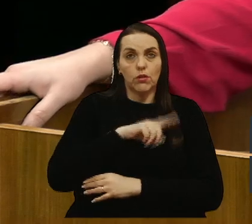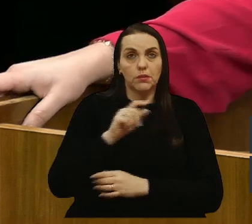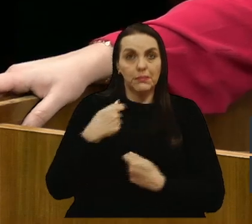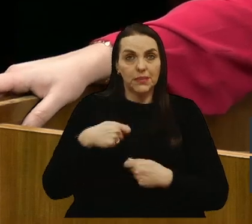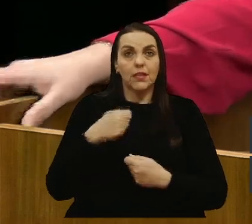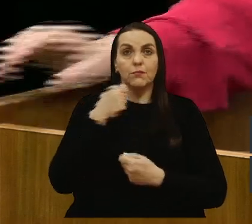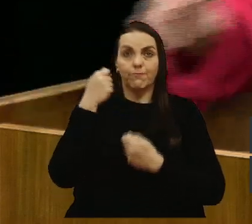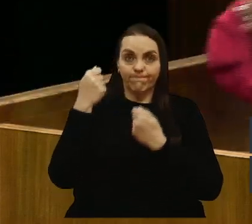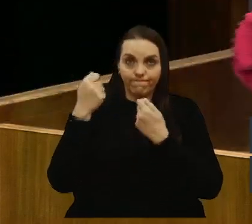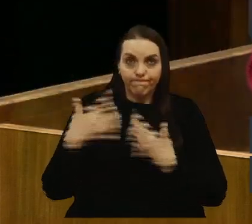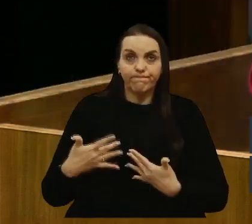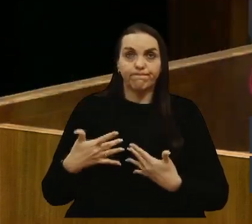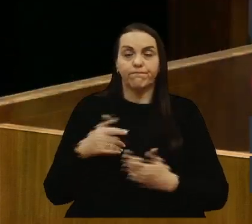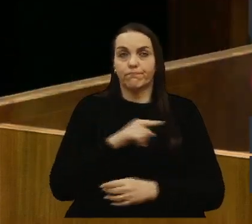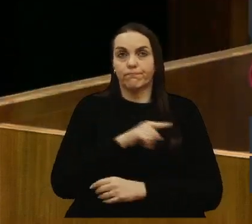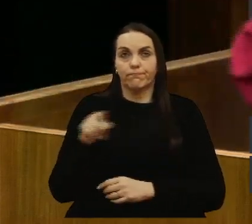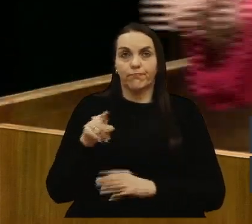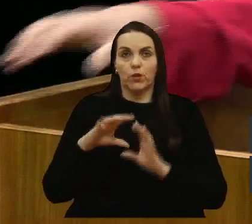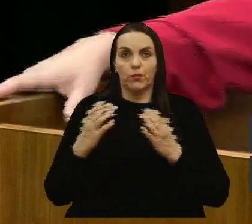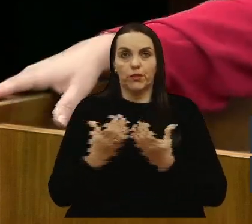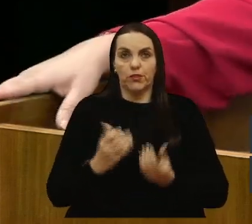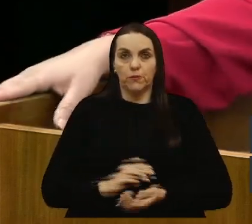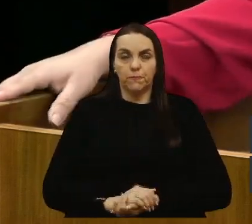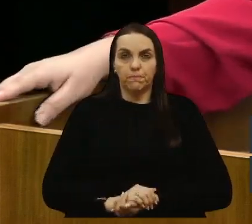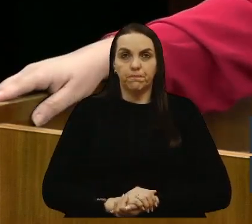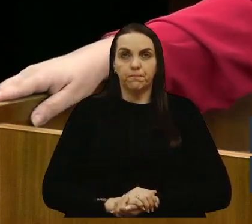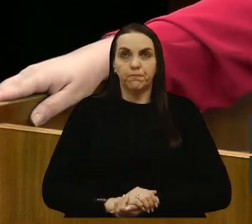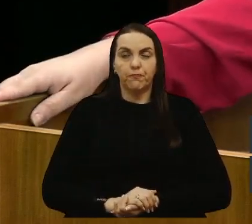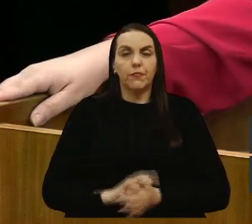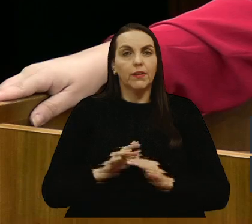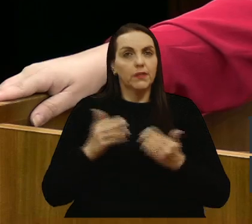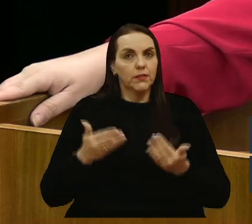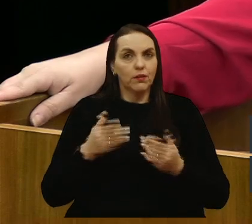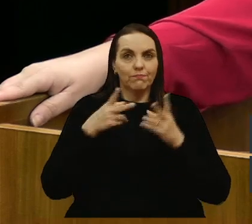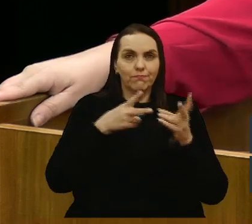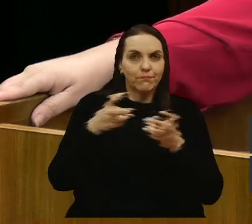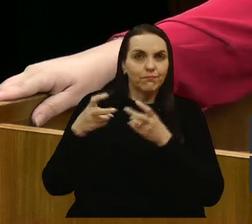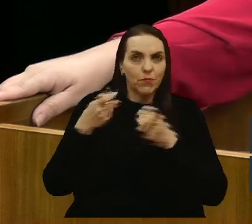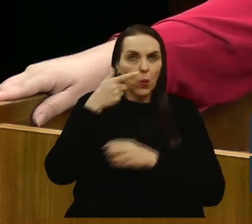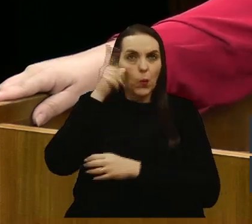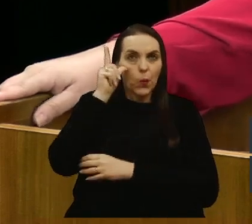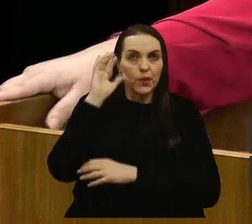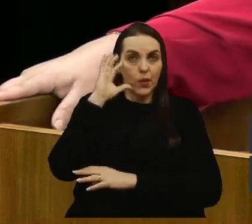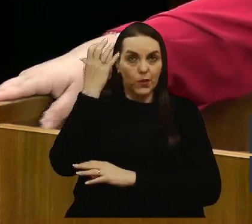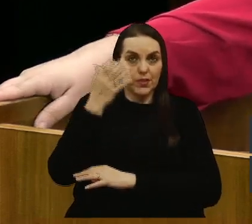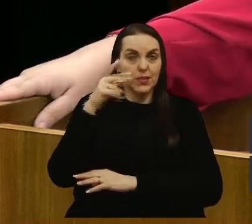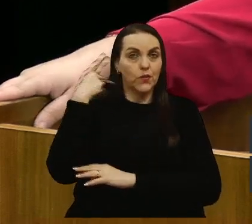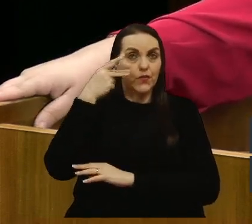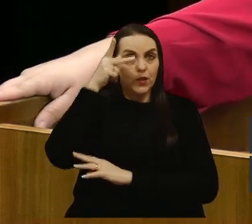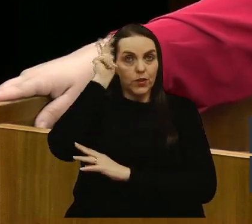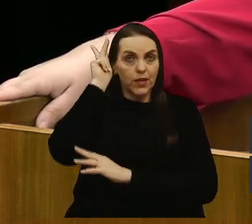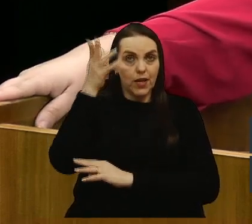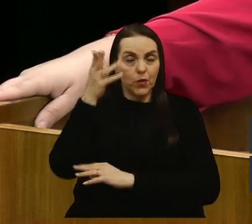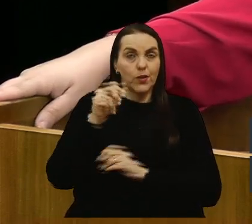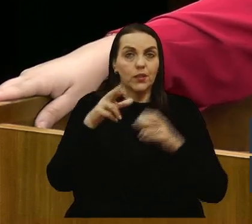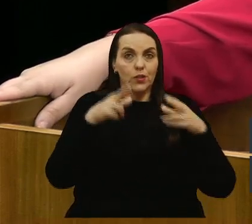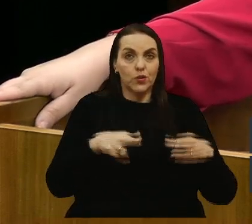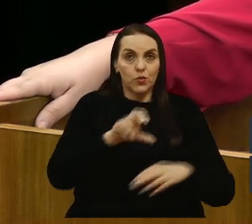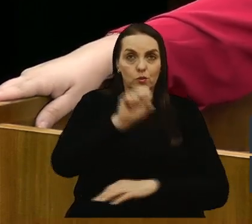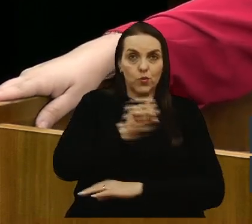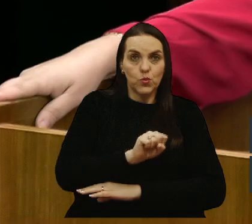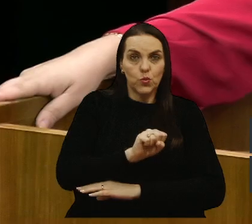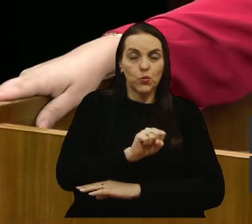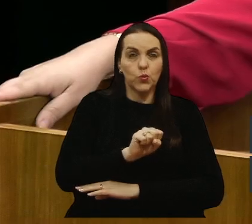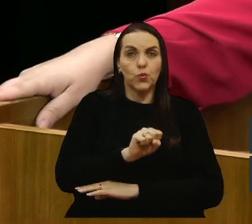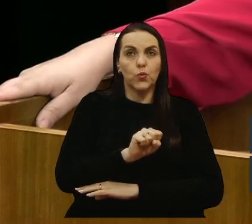falar sobre isso. E verificando tudo o que aconteceu ontem, vereador Iago, lá na Zona Sul, a gente